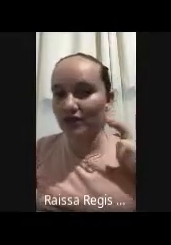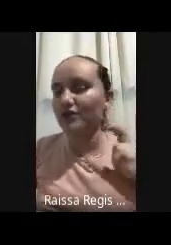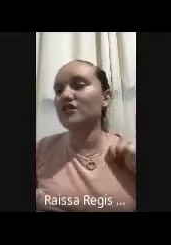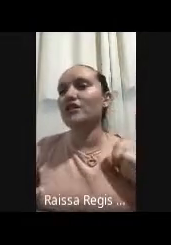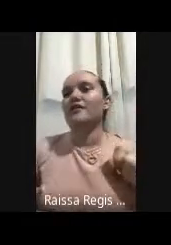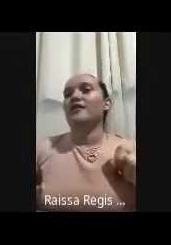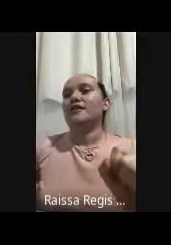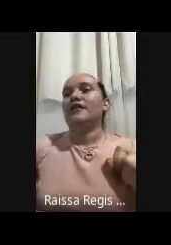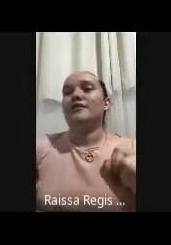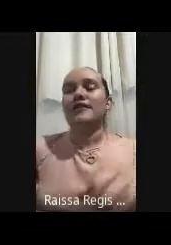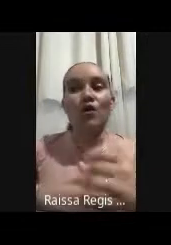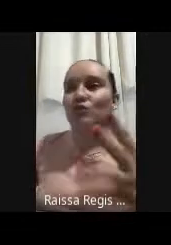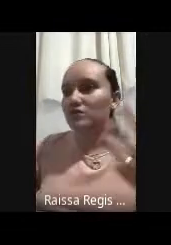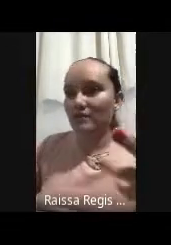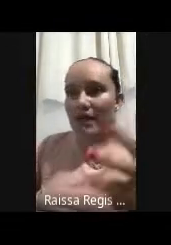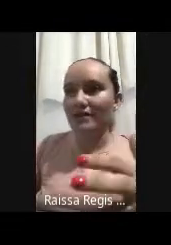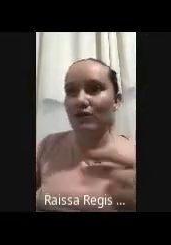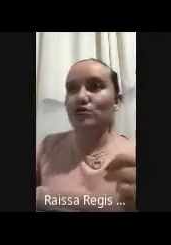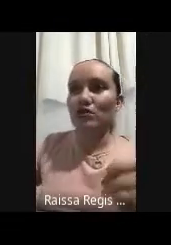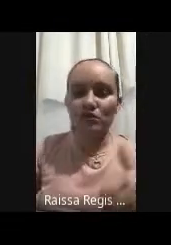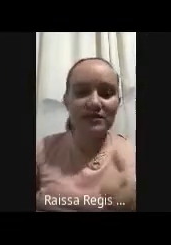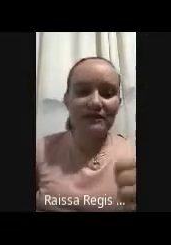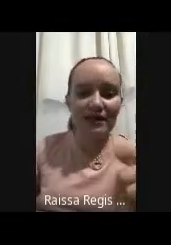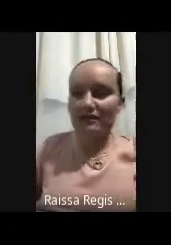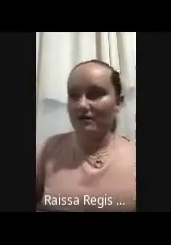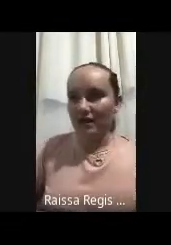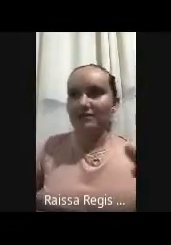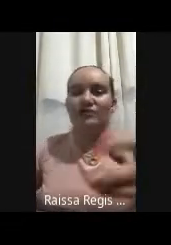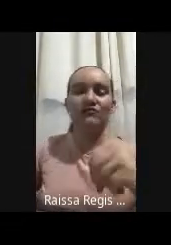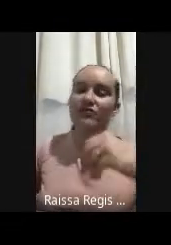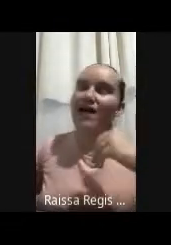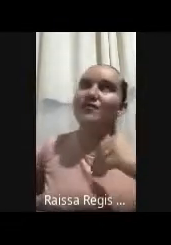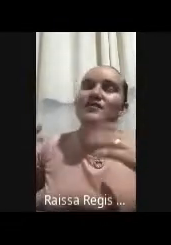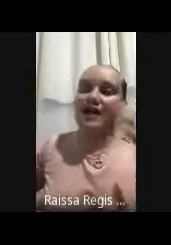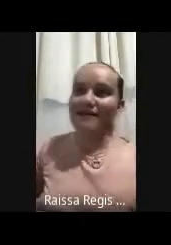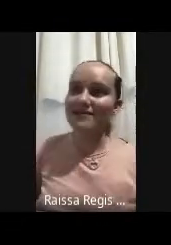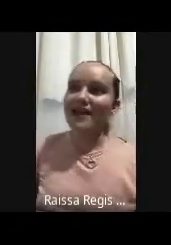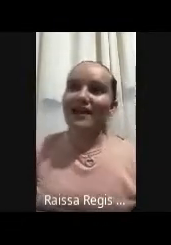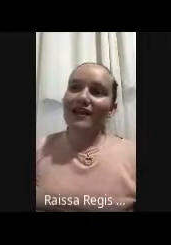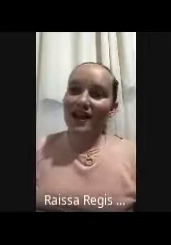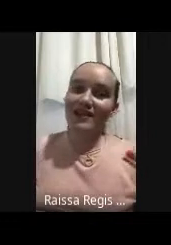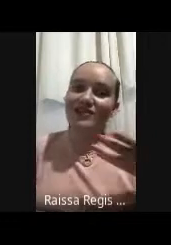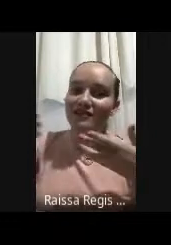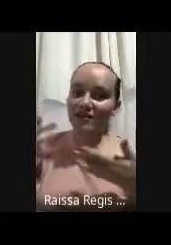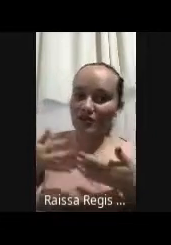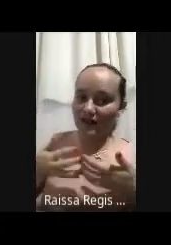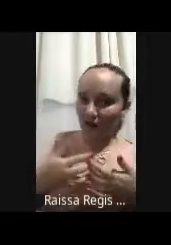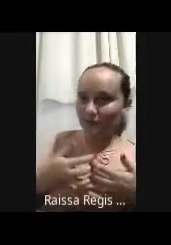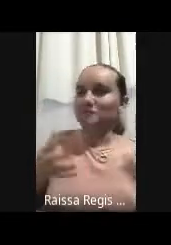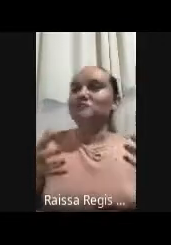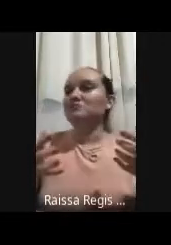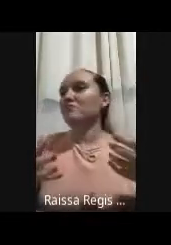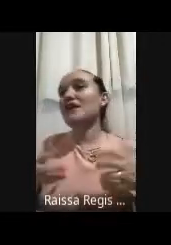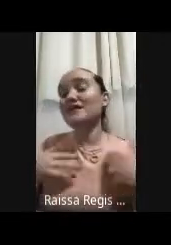volume grande. Tem outros também, né? Outros volumes até a letra Z. Então, tem vários sinais. Além dele trazer o